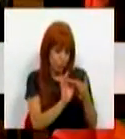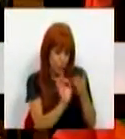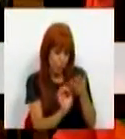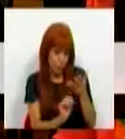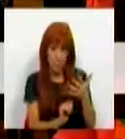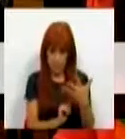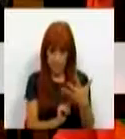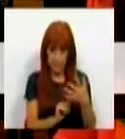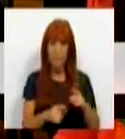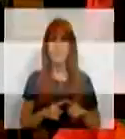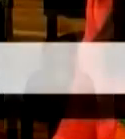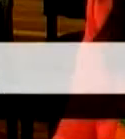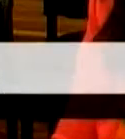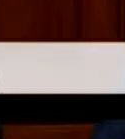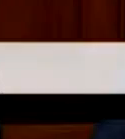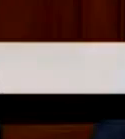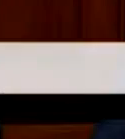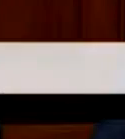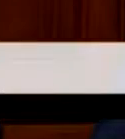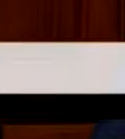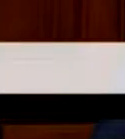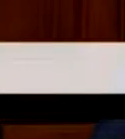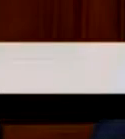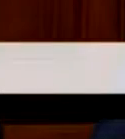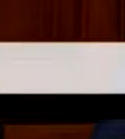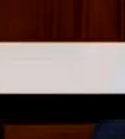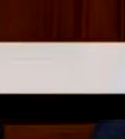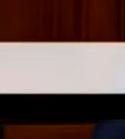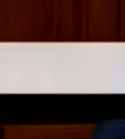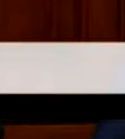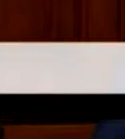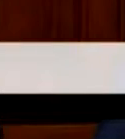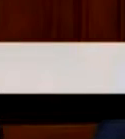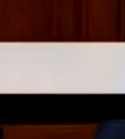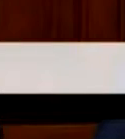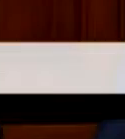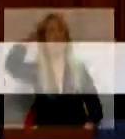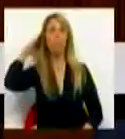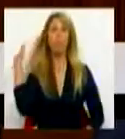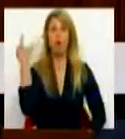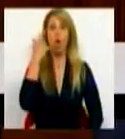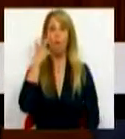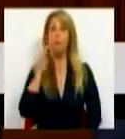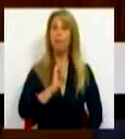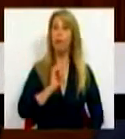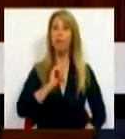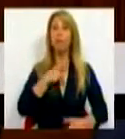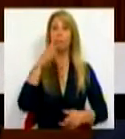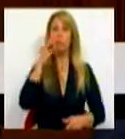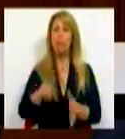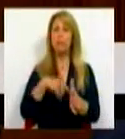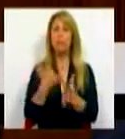componentes, do meu conhecimento, o banco sempre teve um plano estratégico com orientações de atuação, conforme já